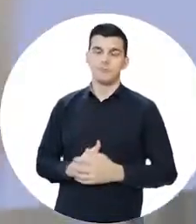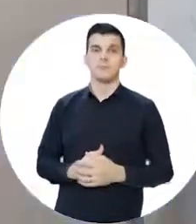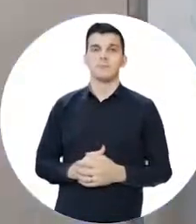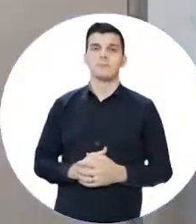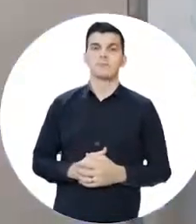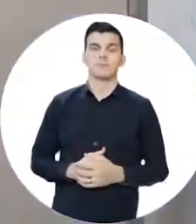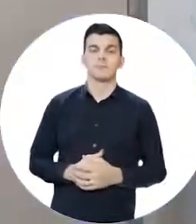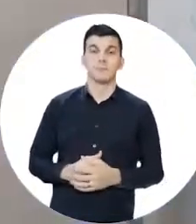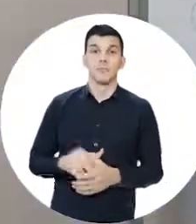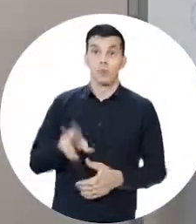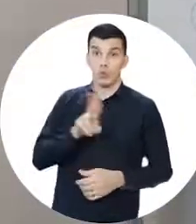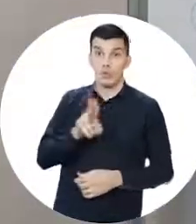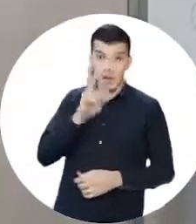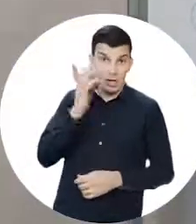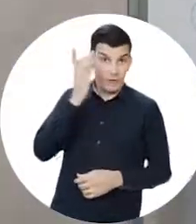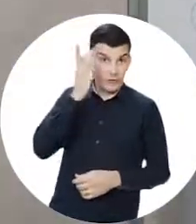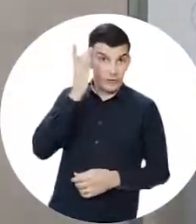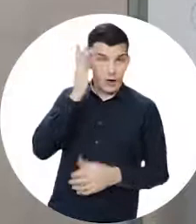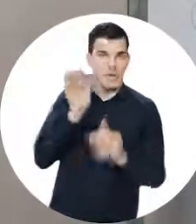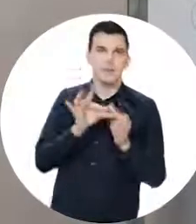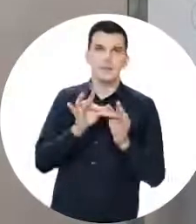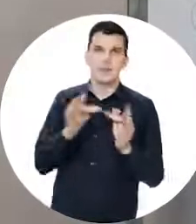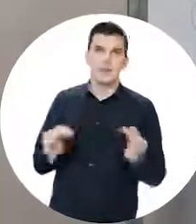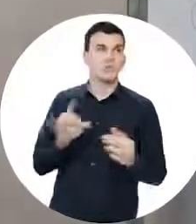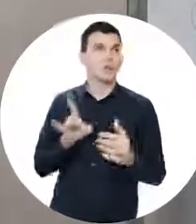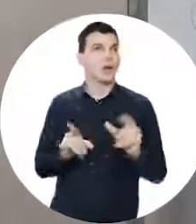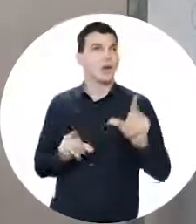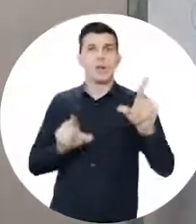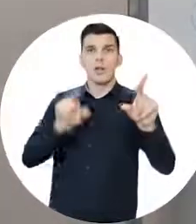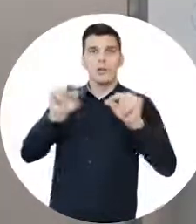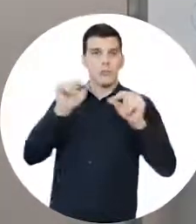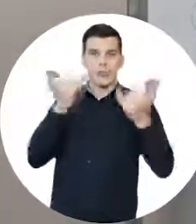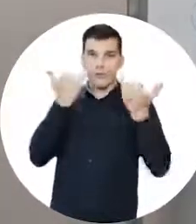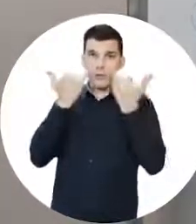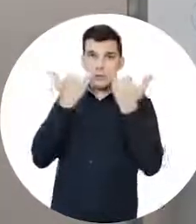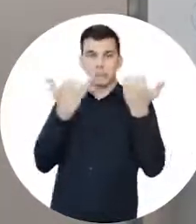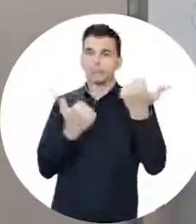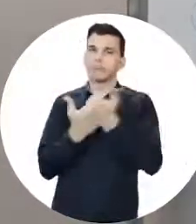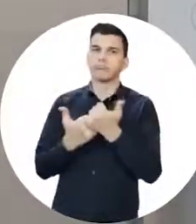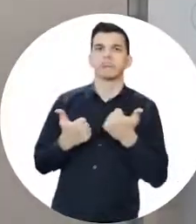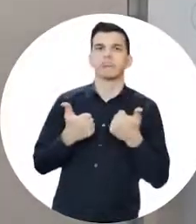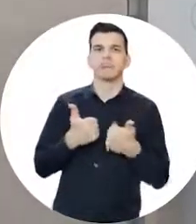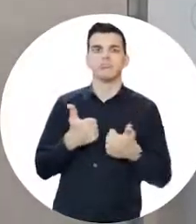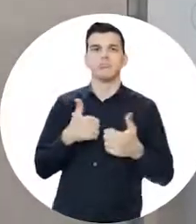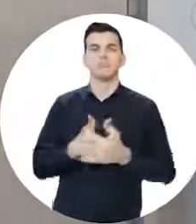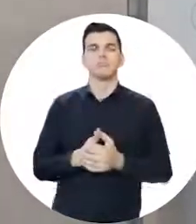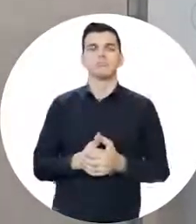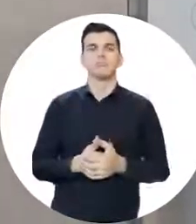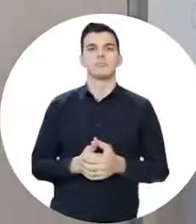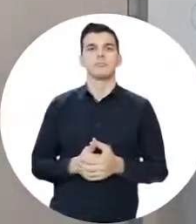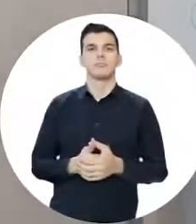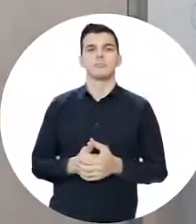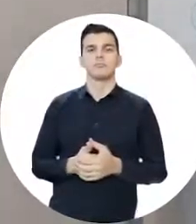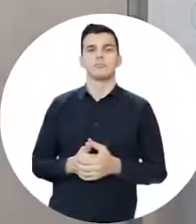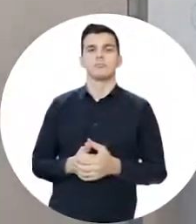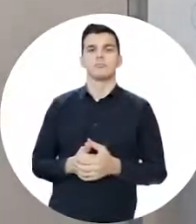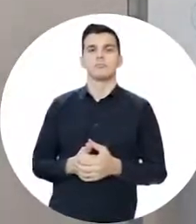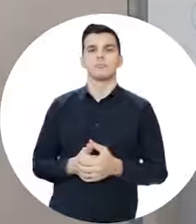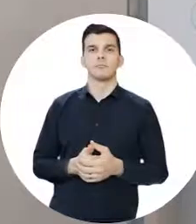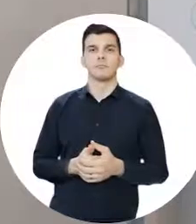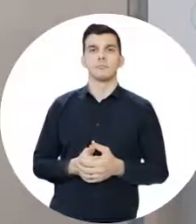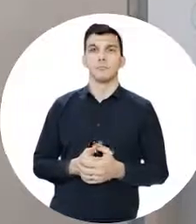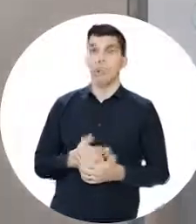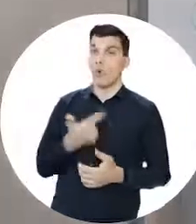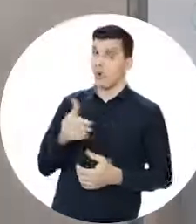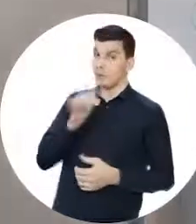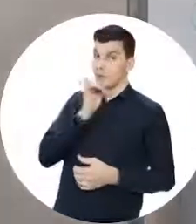A aplicação de fórmula é simples. É só você pegar os dados enunciados e jogar. Certo? Agora, nesse